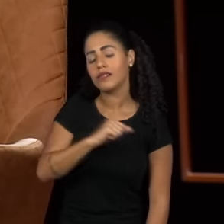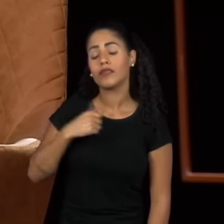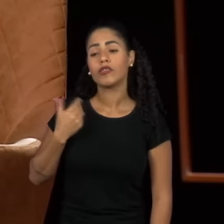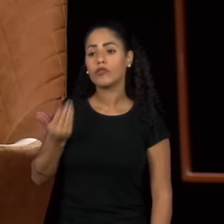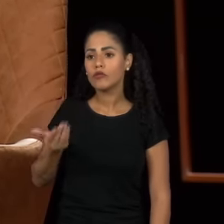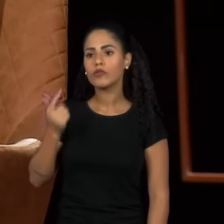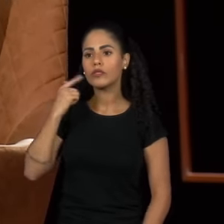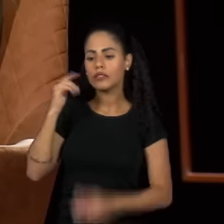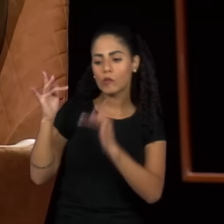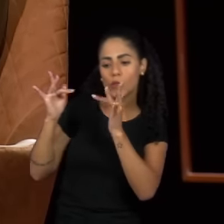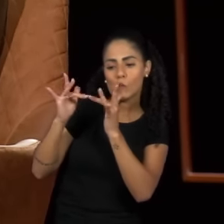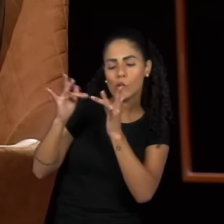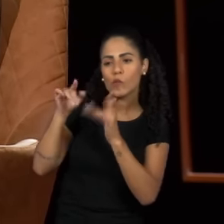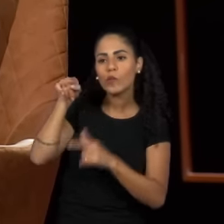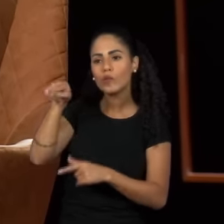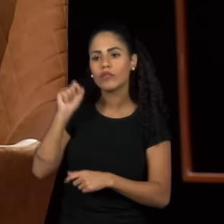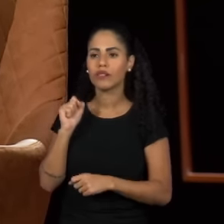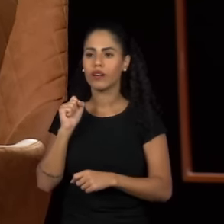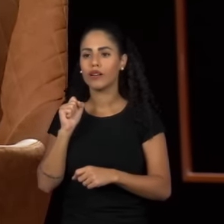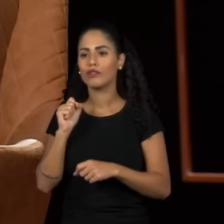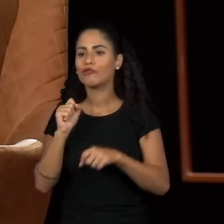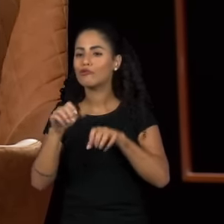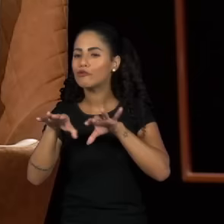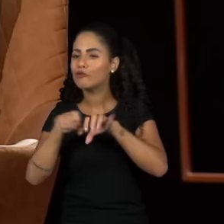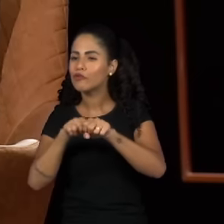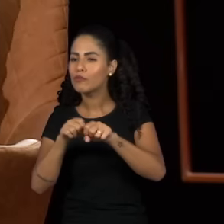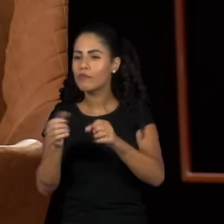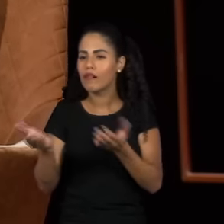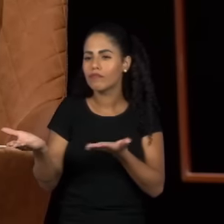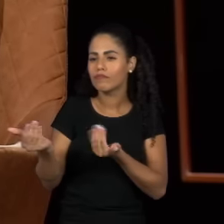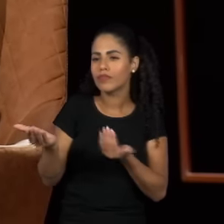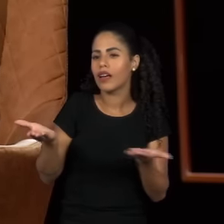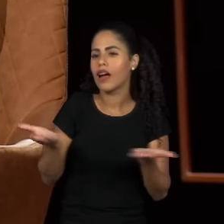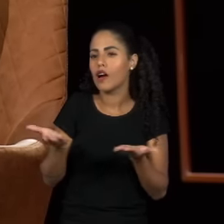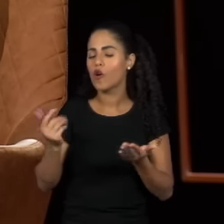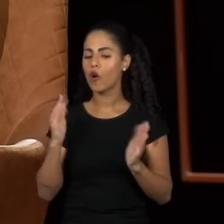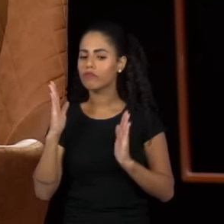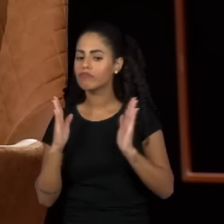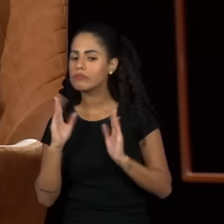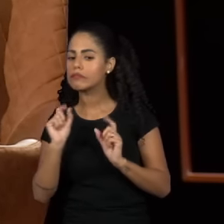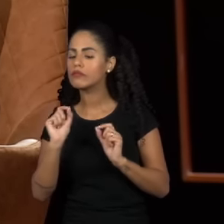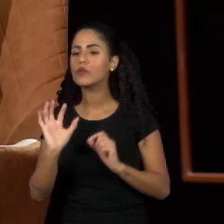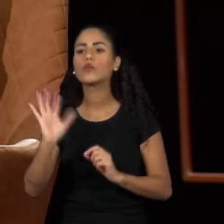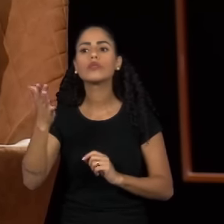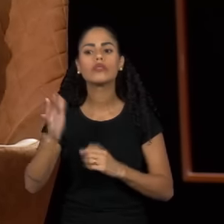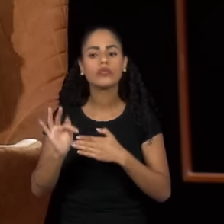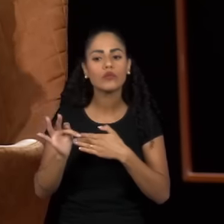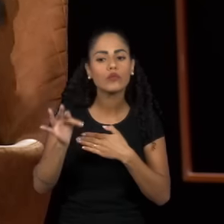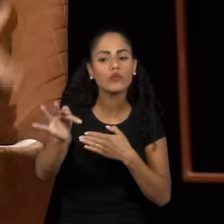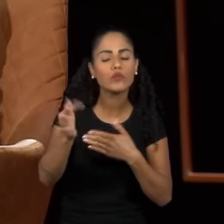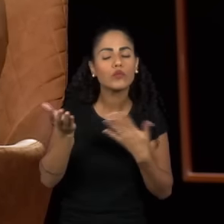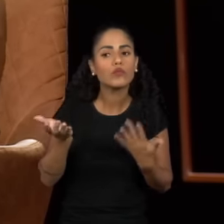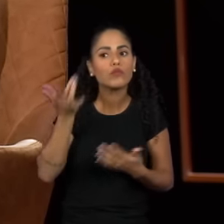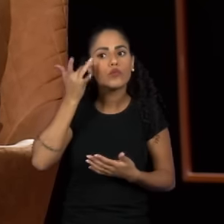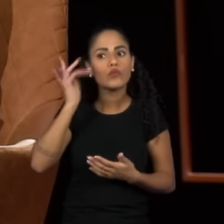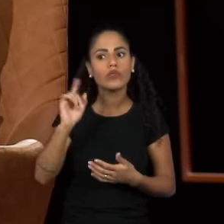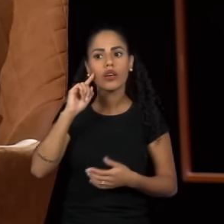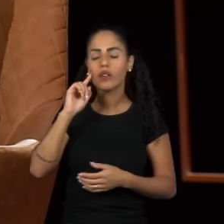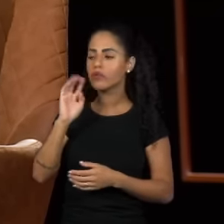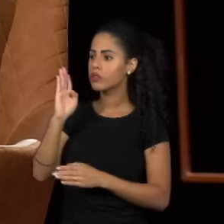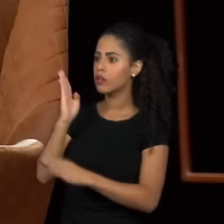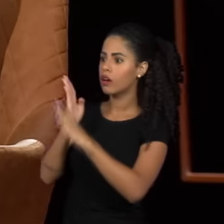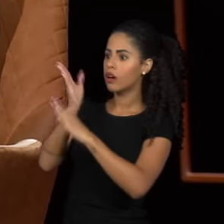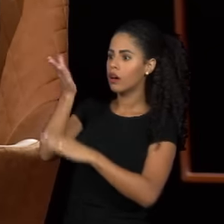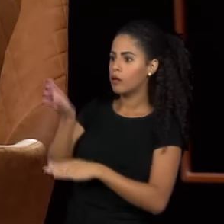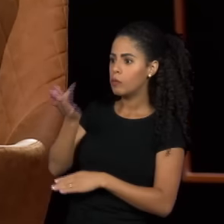você ter contato, você está recém-formada ali naquele período que você não sabe direito, né, o que vai acontecer da sua vida, e você dá de cara com uma pessoa chamada Gerald